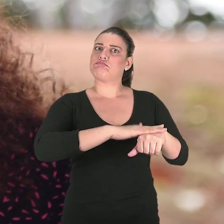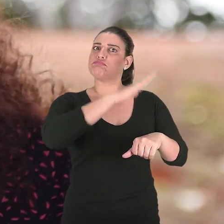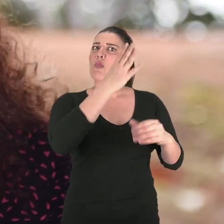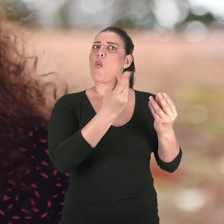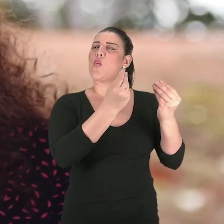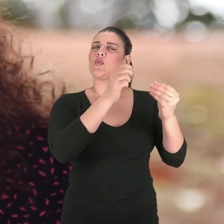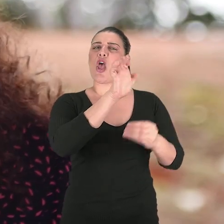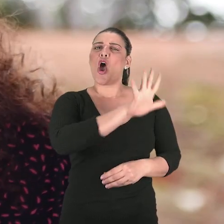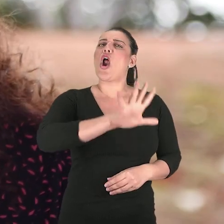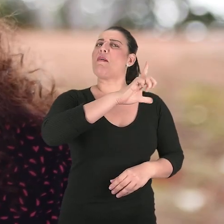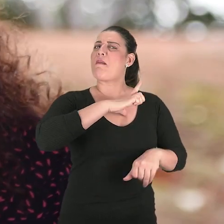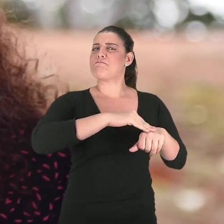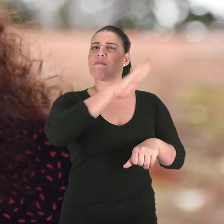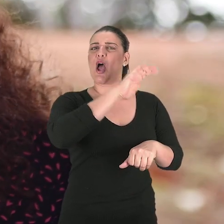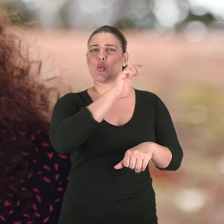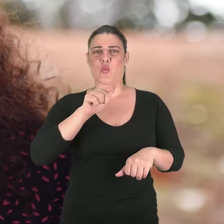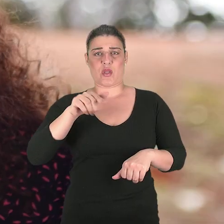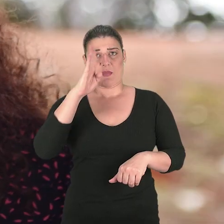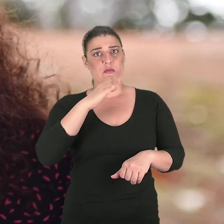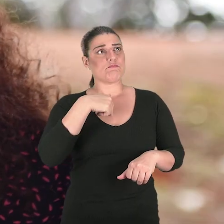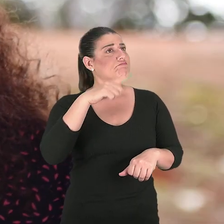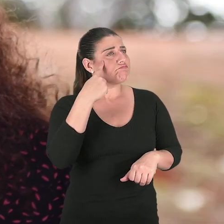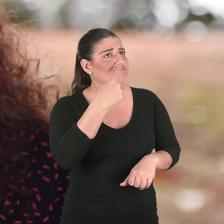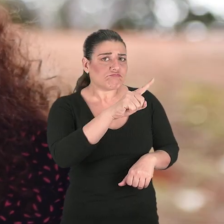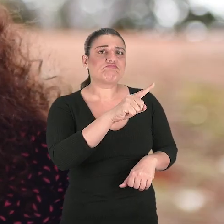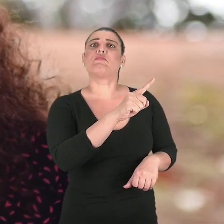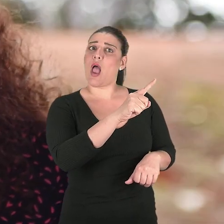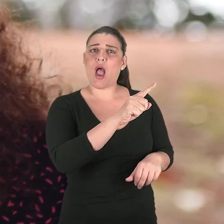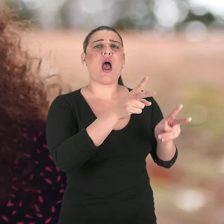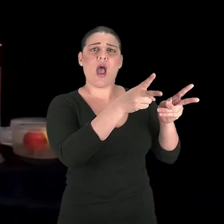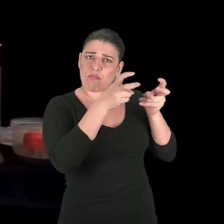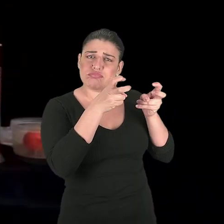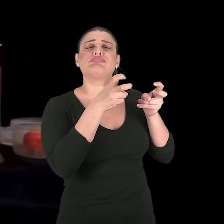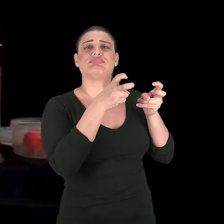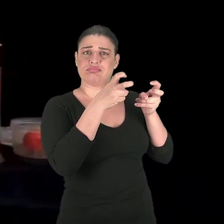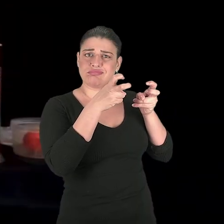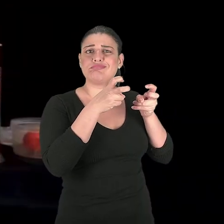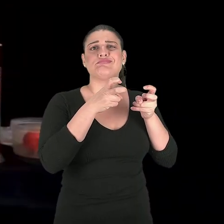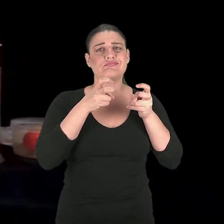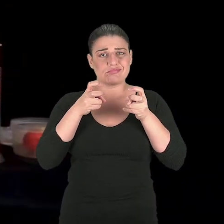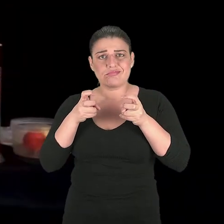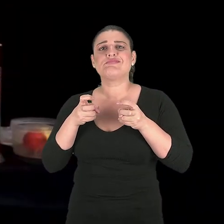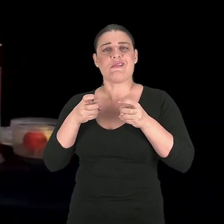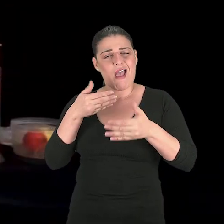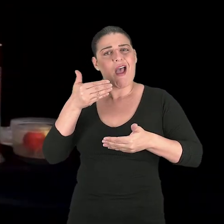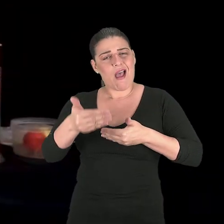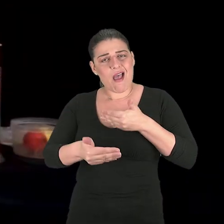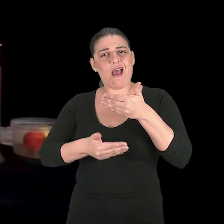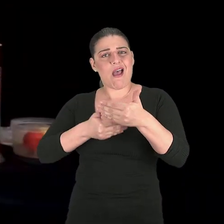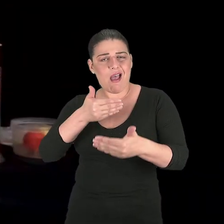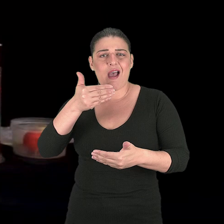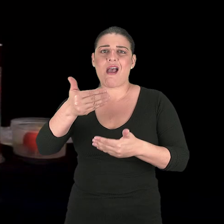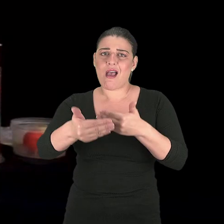pessoal mais da Europa, né, na Europa que trabalhava nessa linguagem, então chamou bastante atenção. E aí a